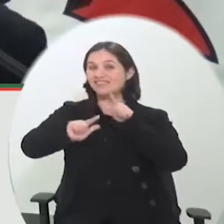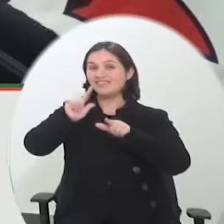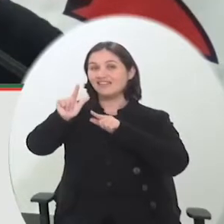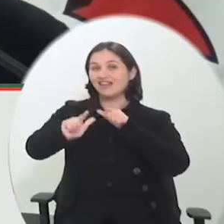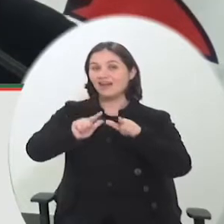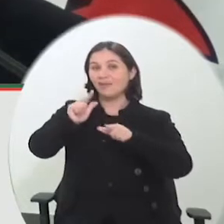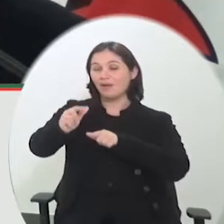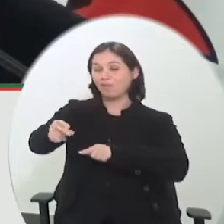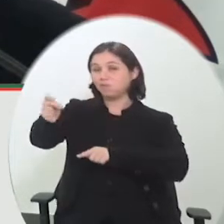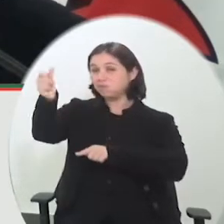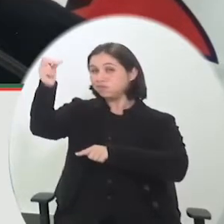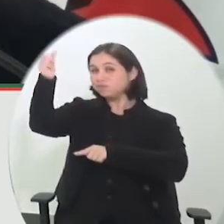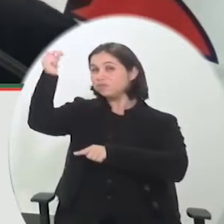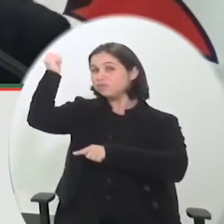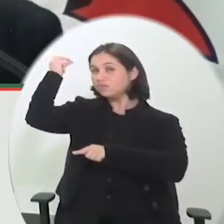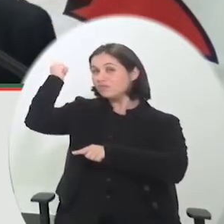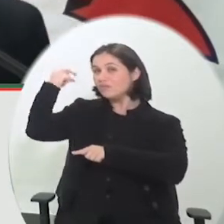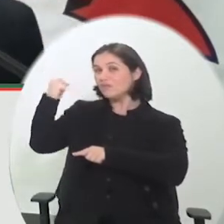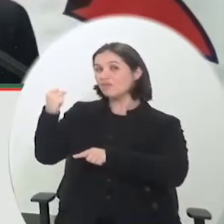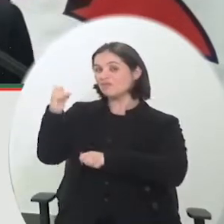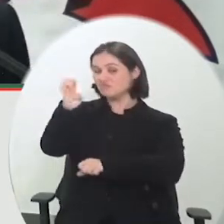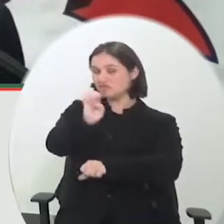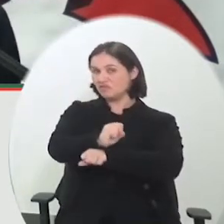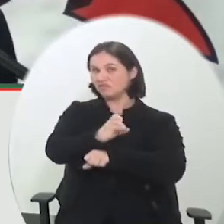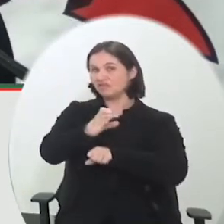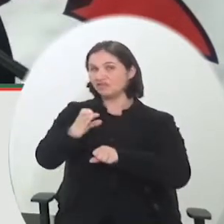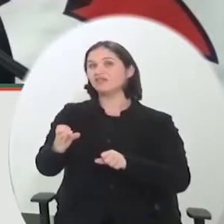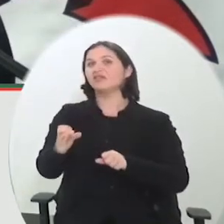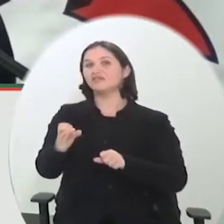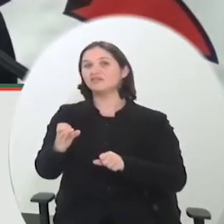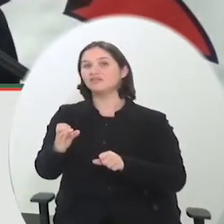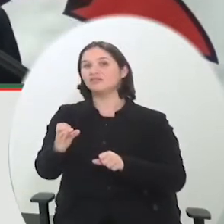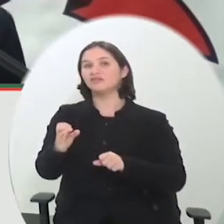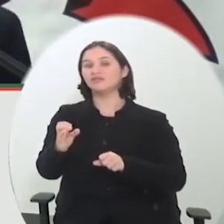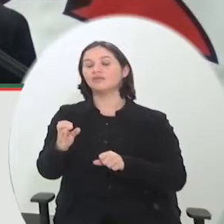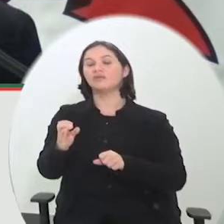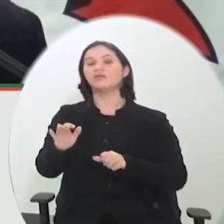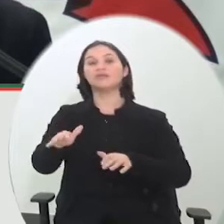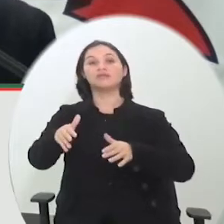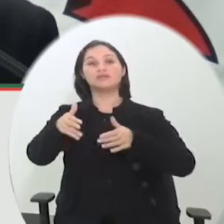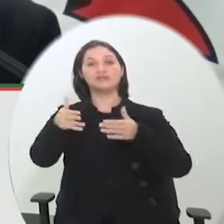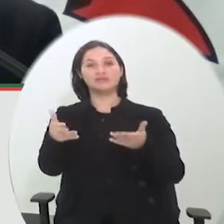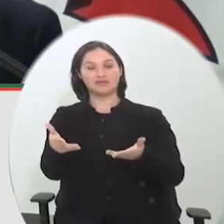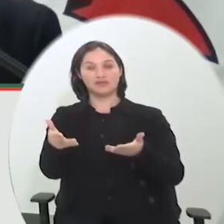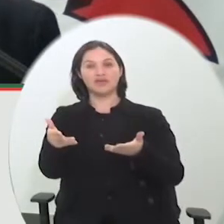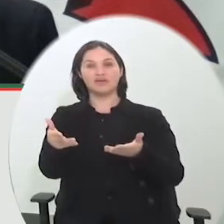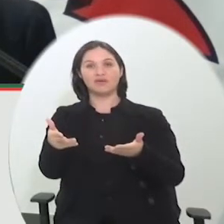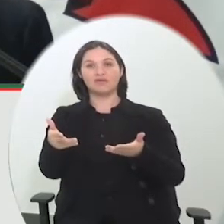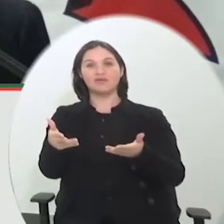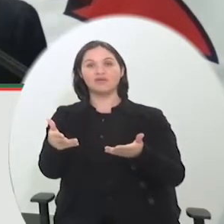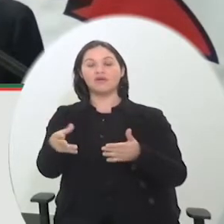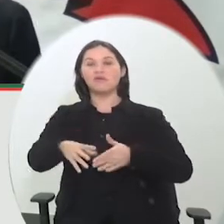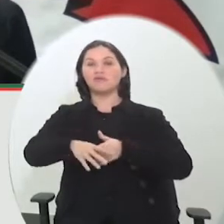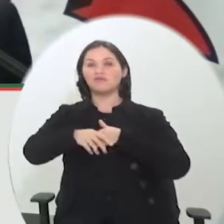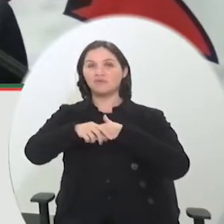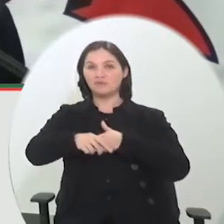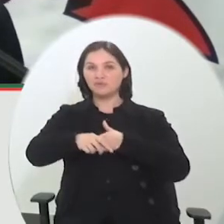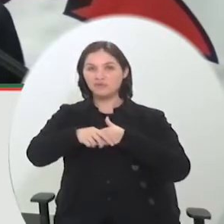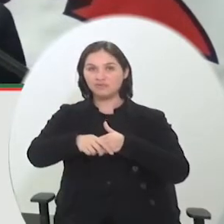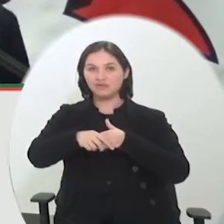no estado de Santa Catarina, em nome de quem eu quero saudar a cada